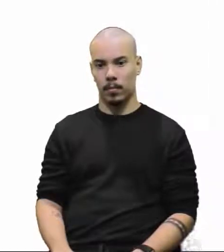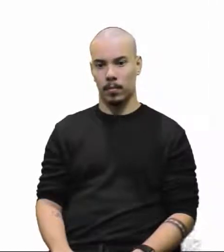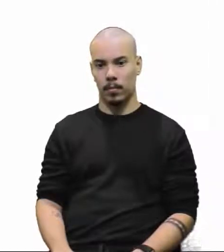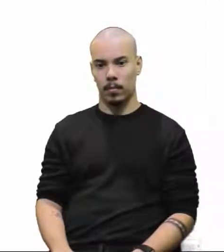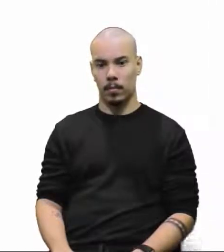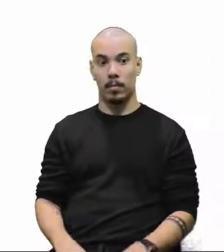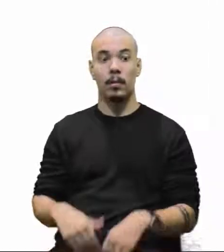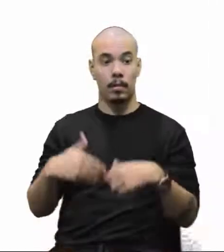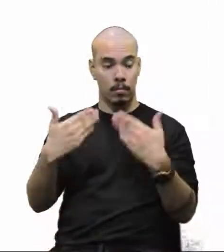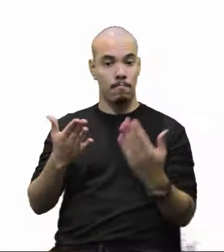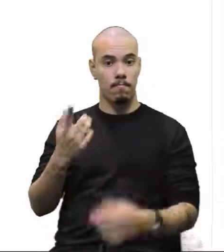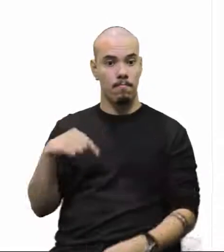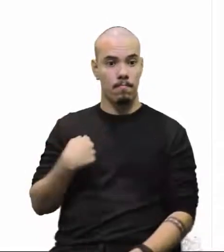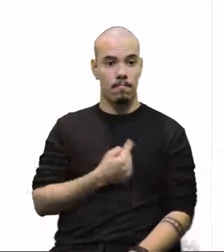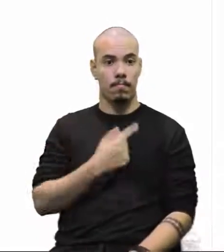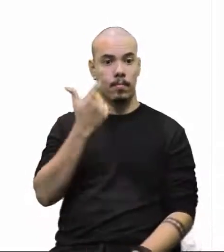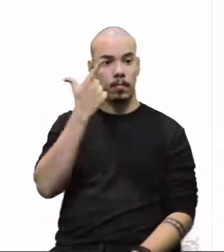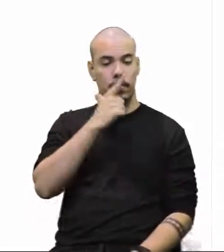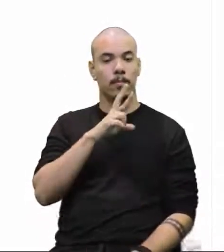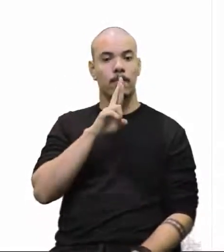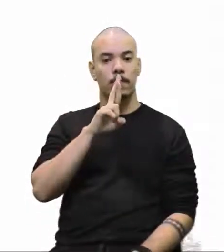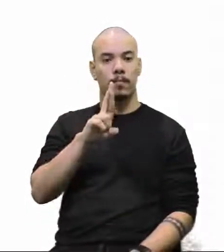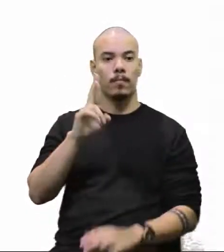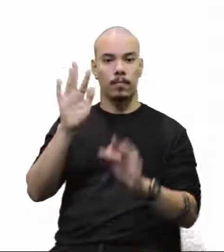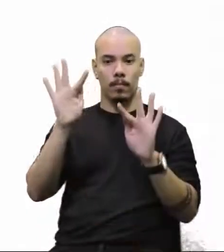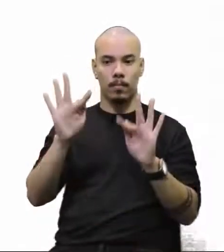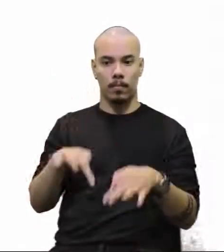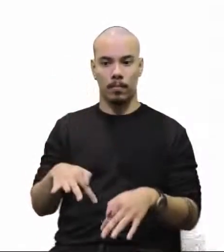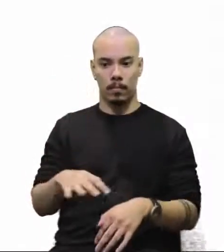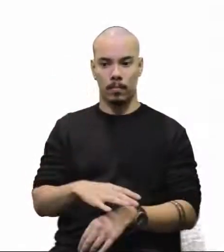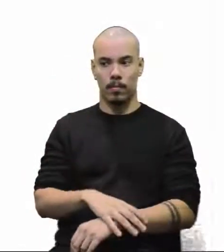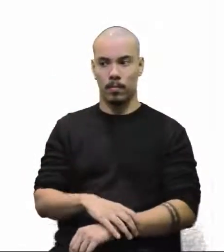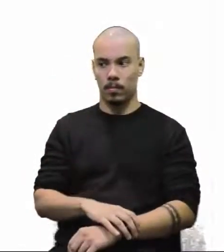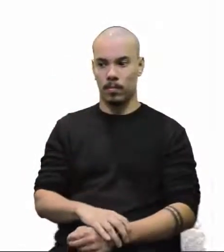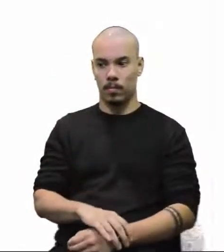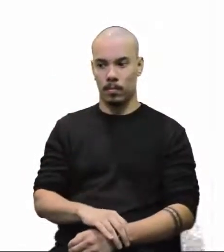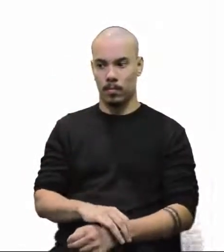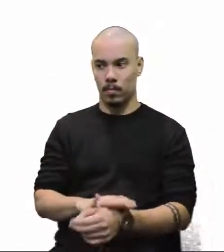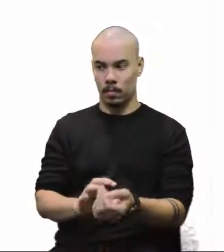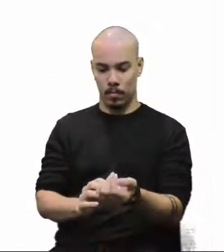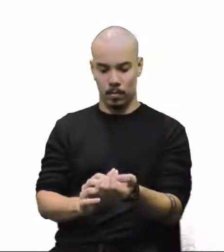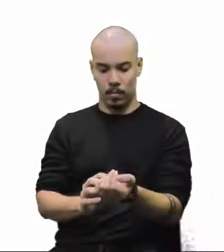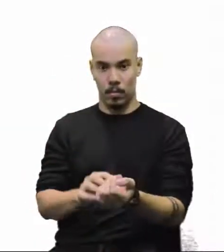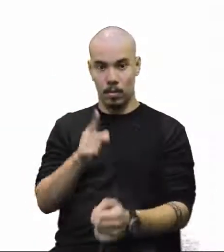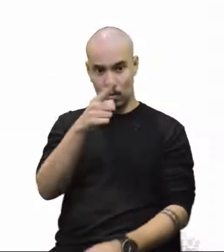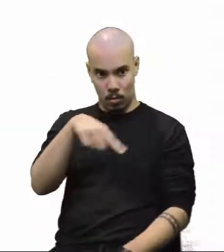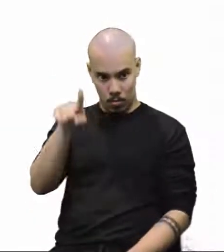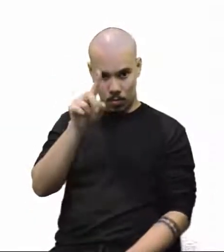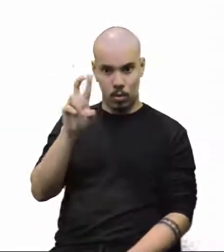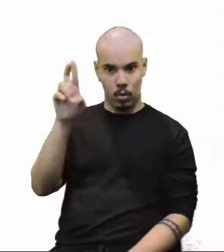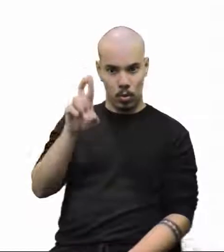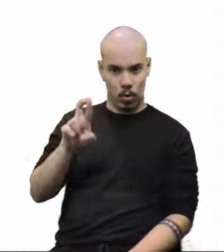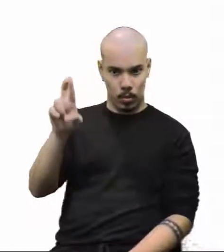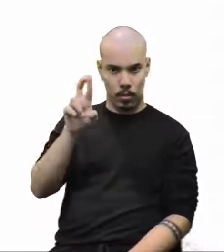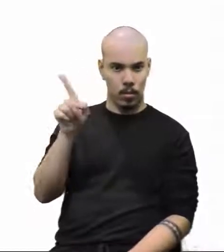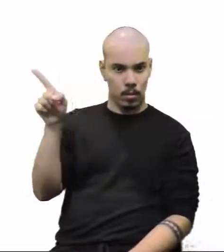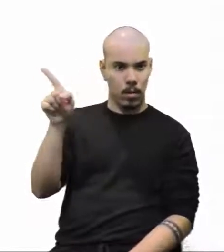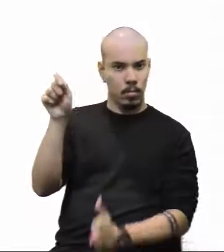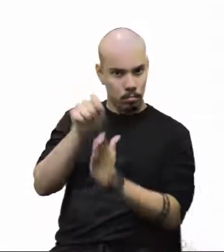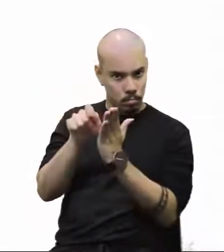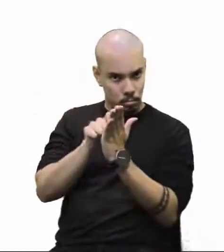Então, aí chegando no resultado final. Deixar um pouquinho para que eles observem aí, anotem,